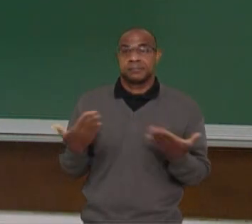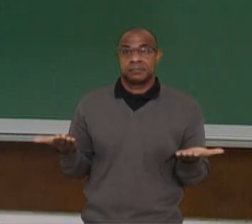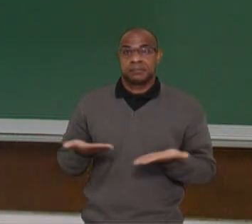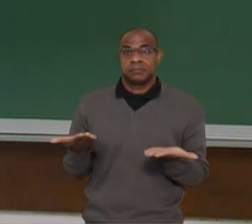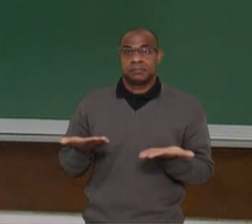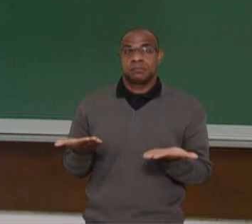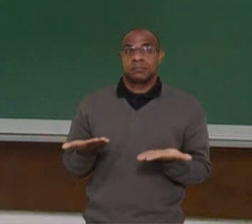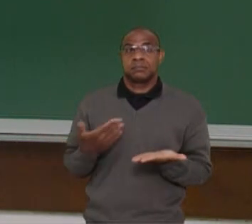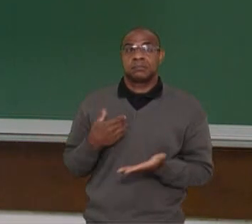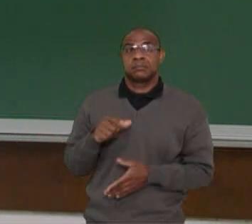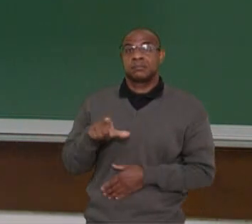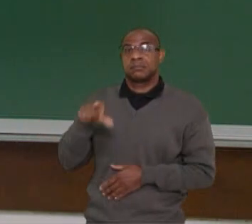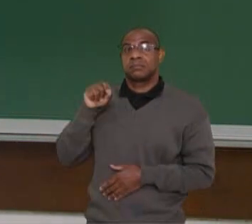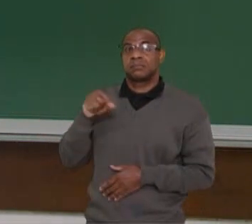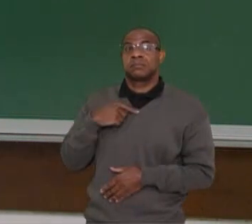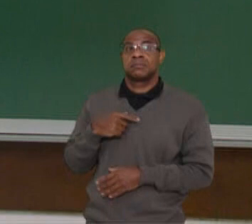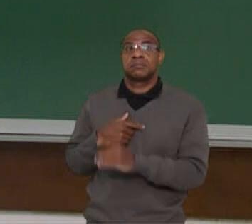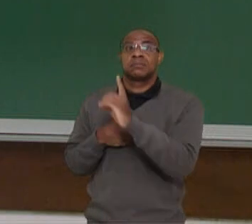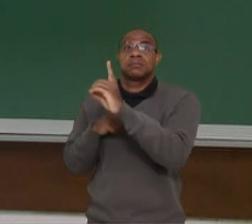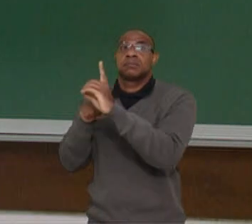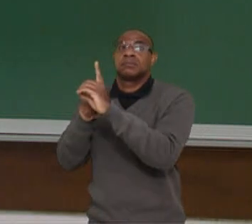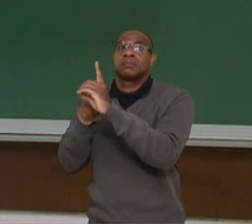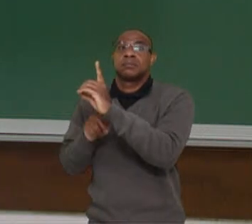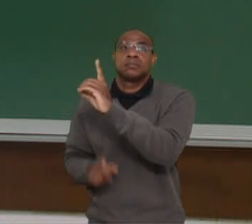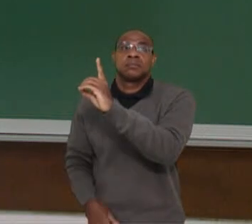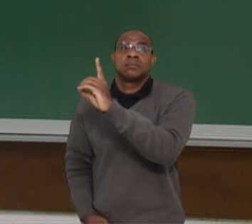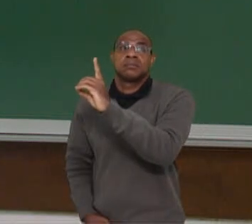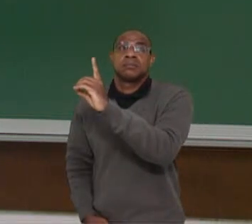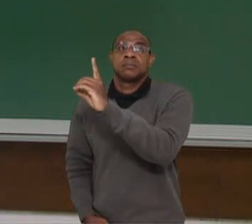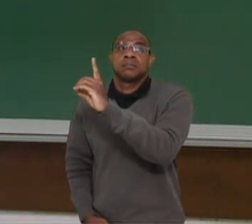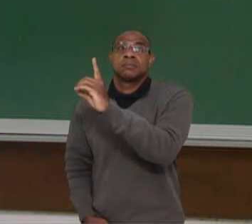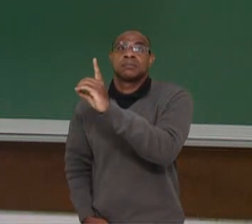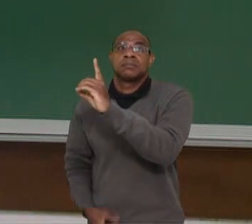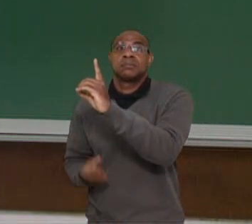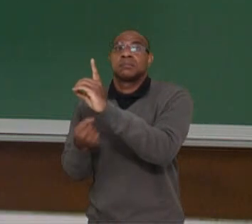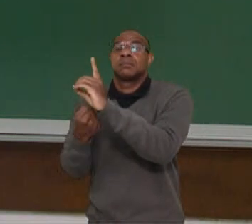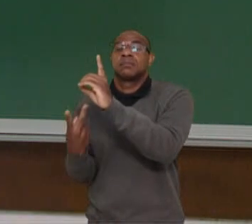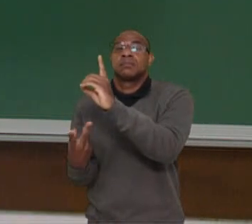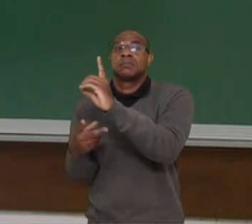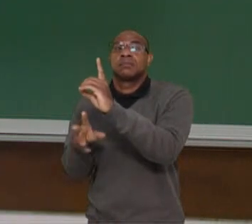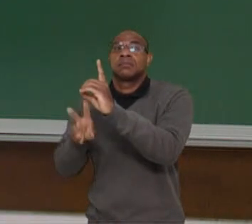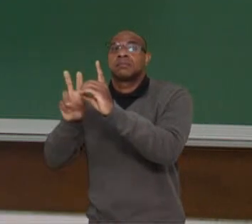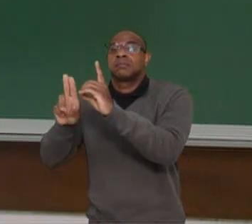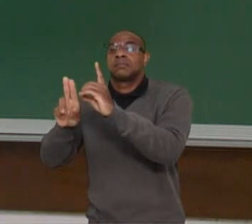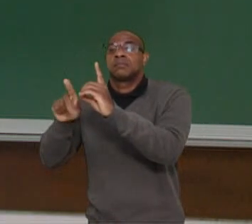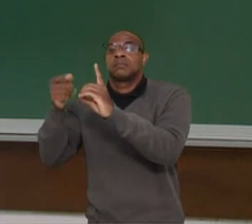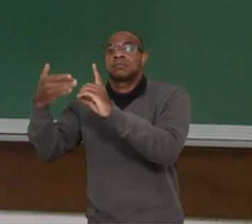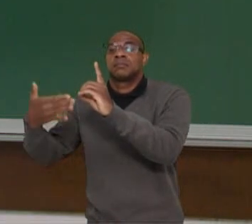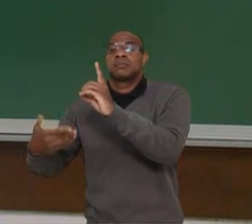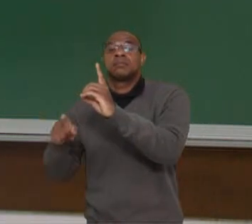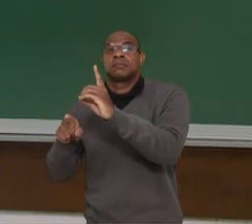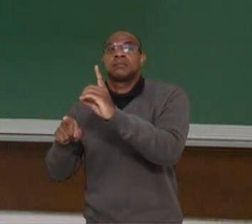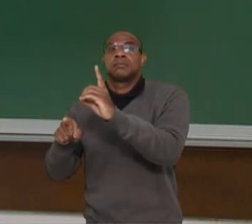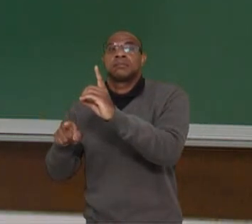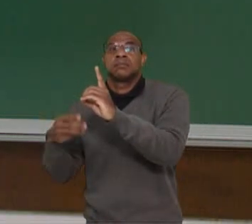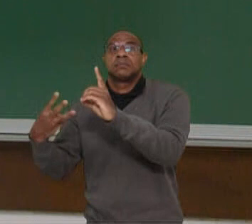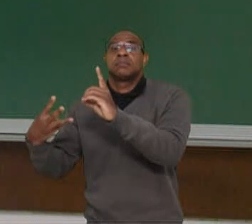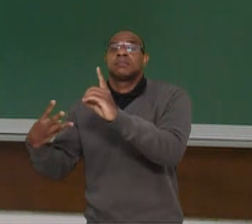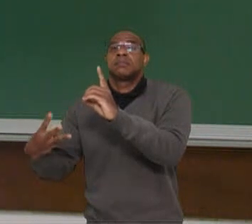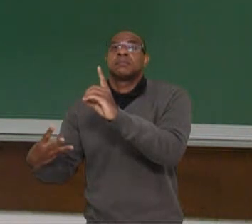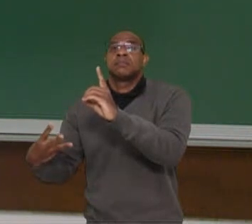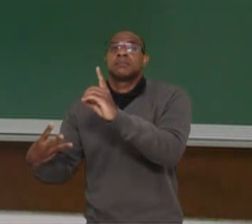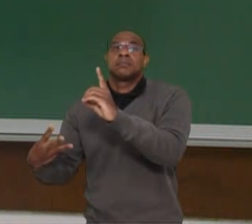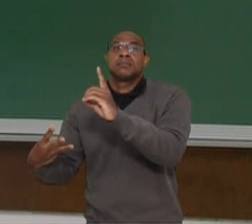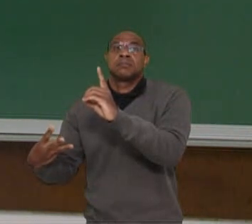Agora, eu escolhi a pessoa que está na dezena. Quantas opções me restam para a unidade? 3. Não importa a dezena que eu escolhi, não importa a centena que eu